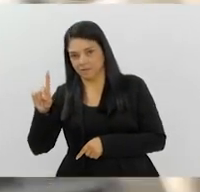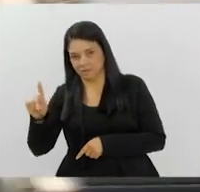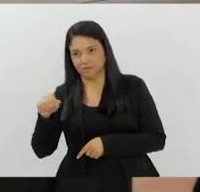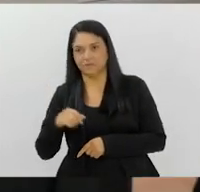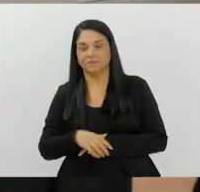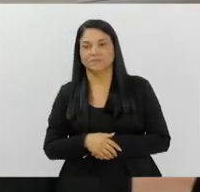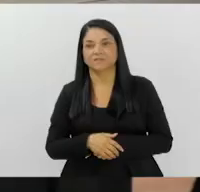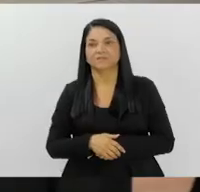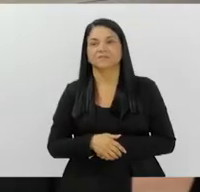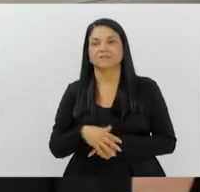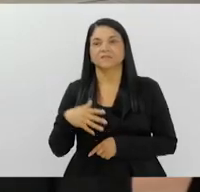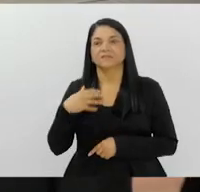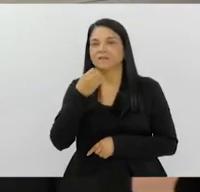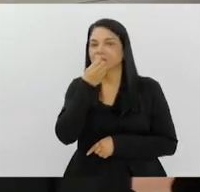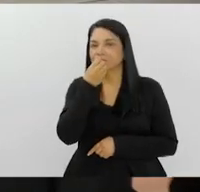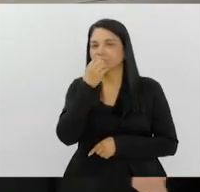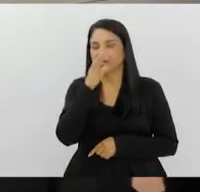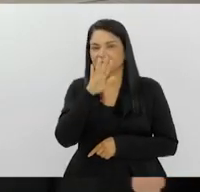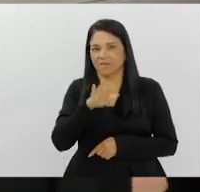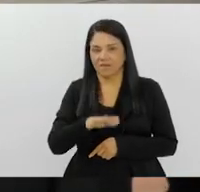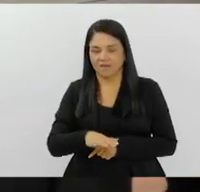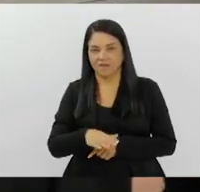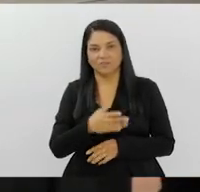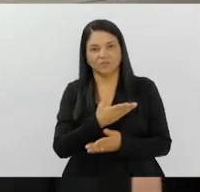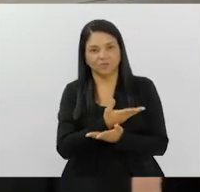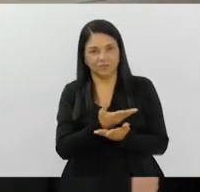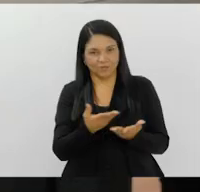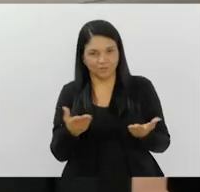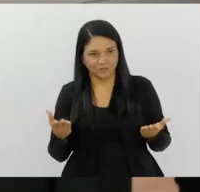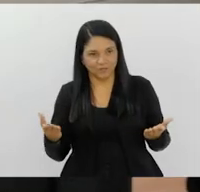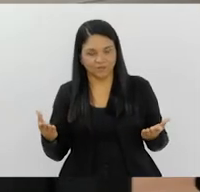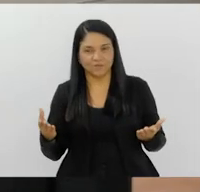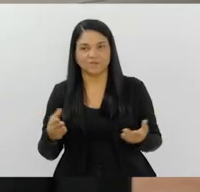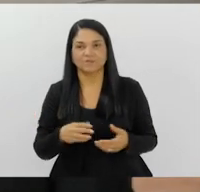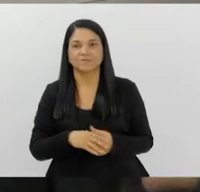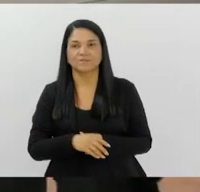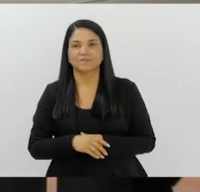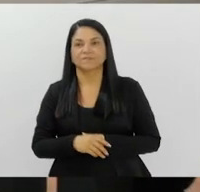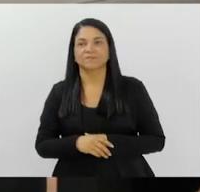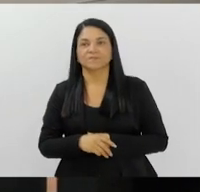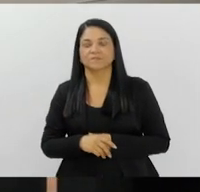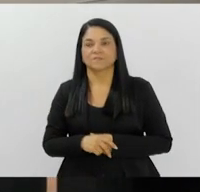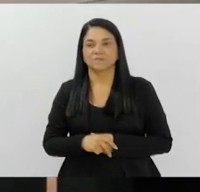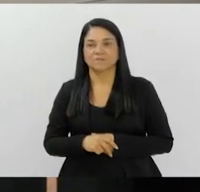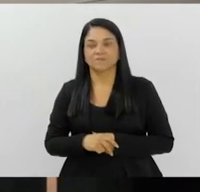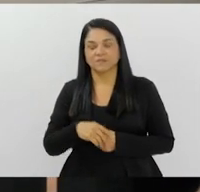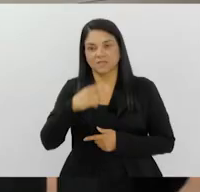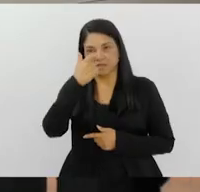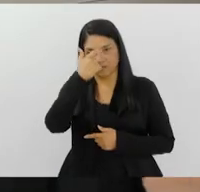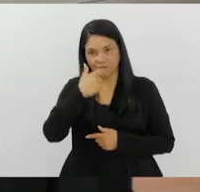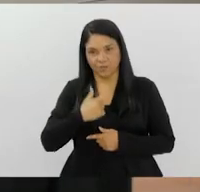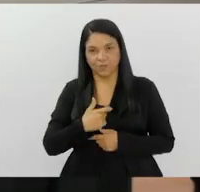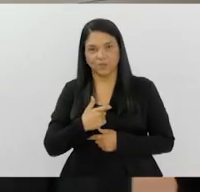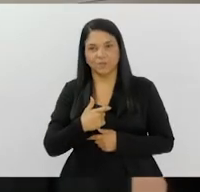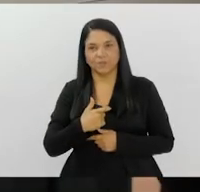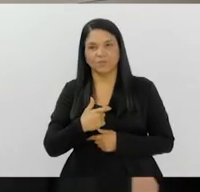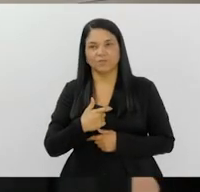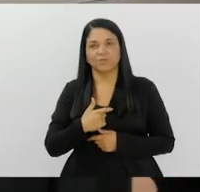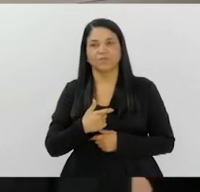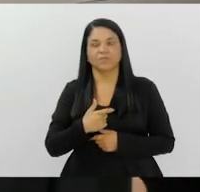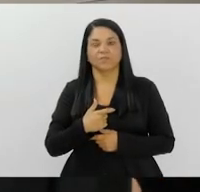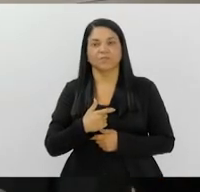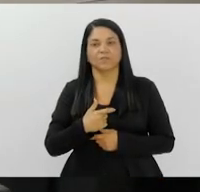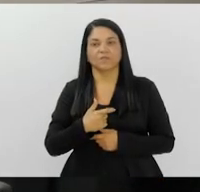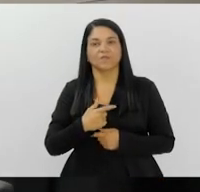eh Boa tarde mais uma vez a todos e todas e eu estava todas as vezes que